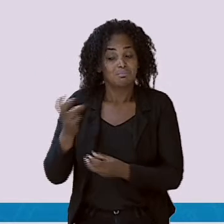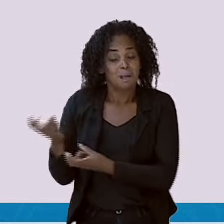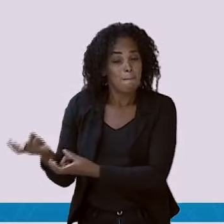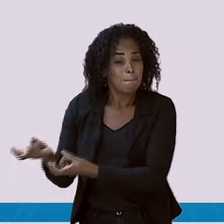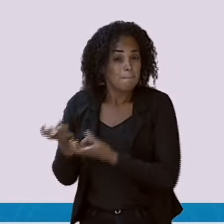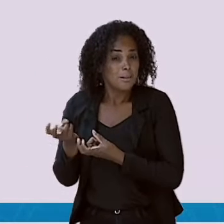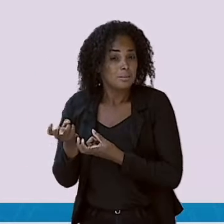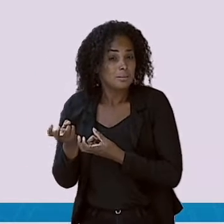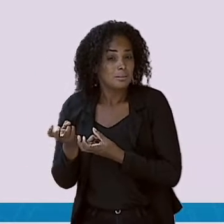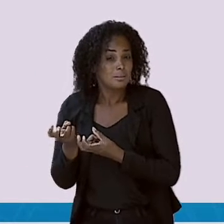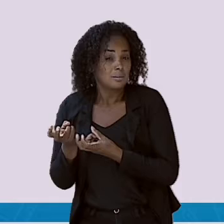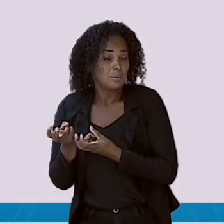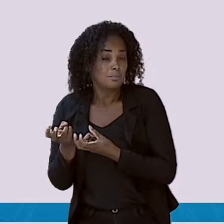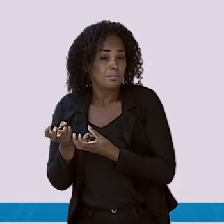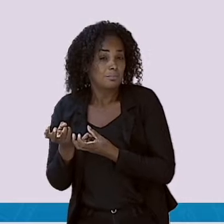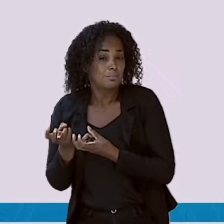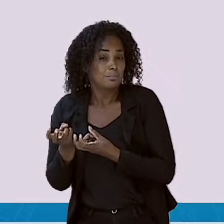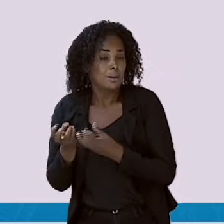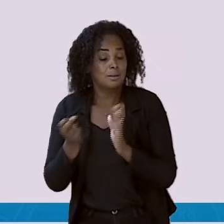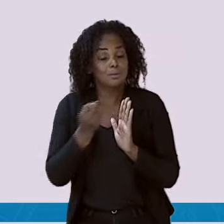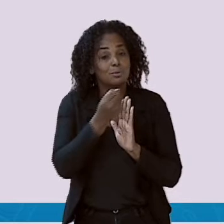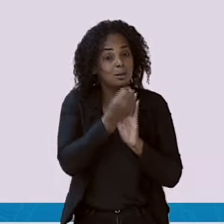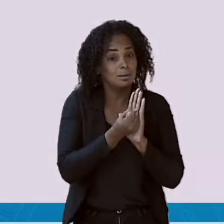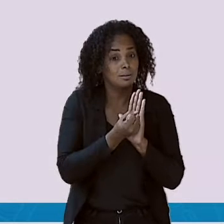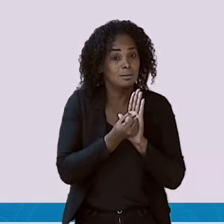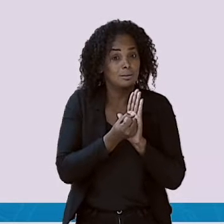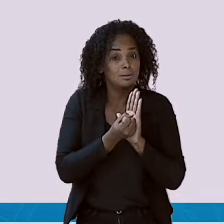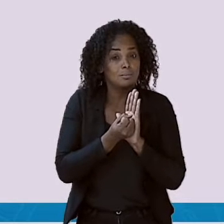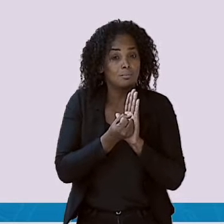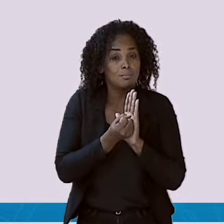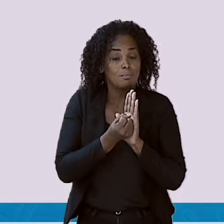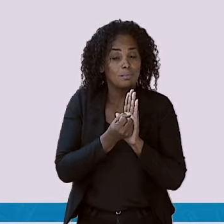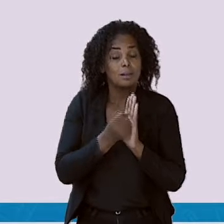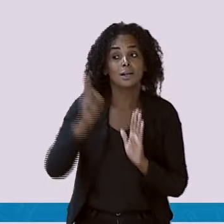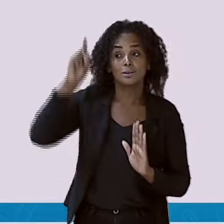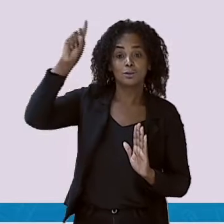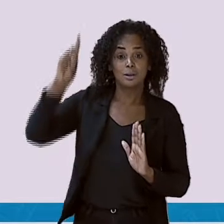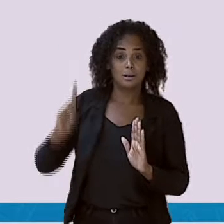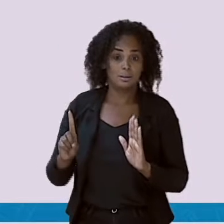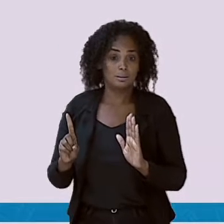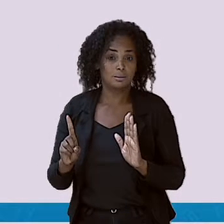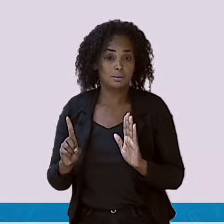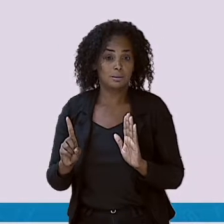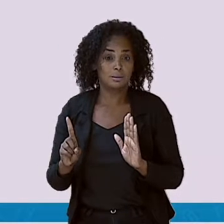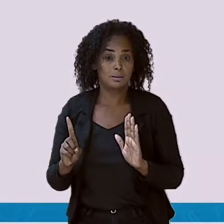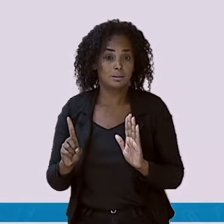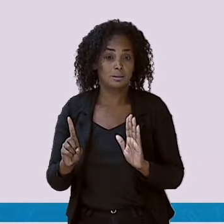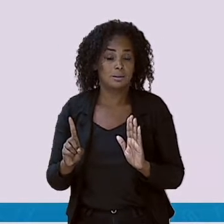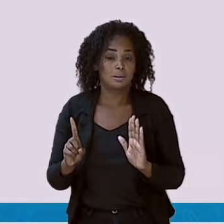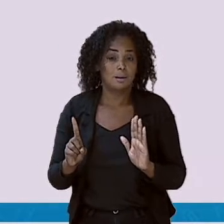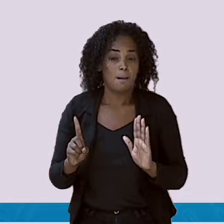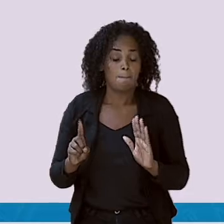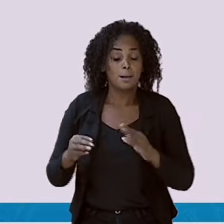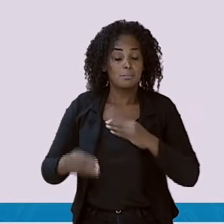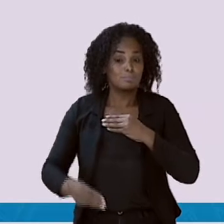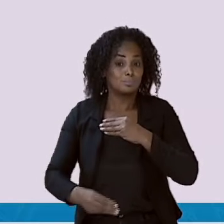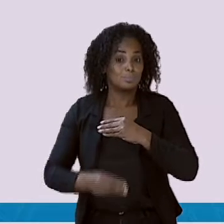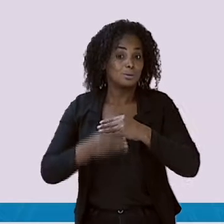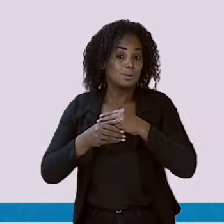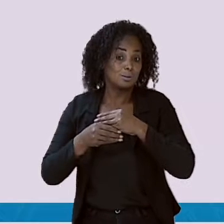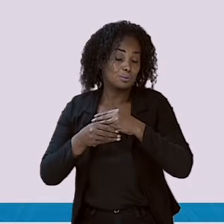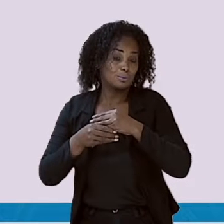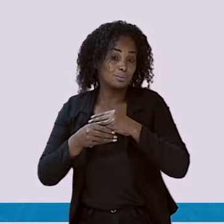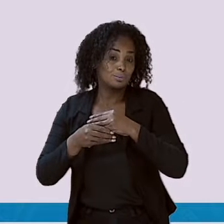algarismo à direita da ordem a ser arredondada. Aqui no nosso exemplo, nós queríamos arredondar o número